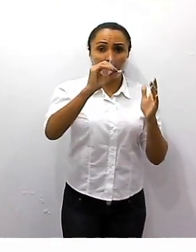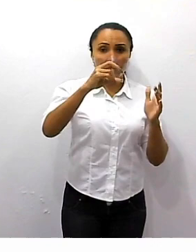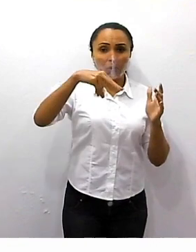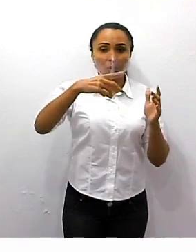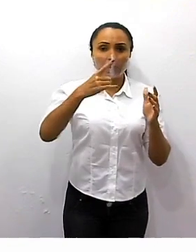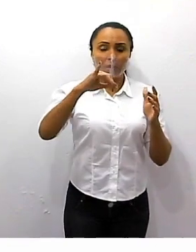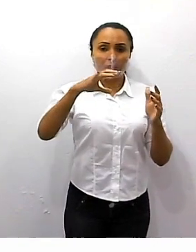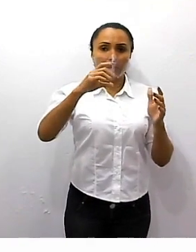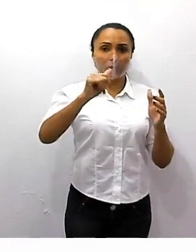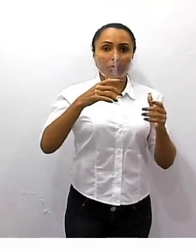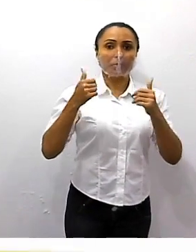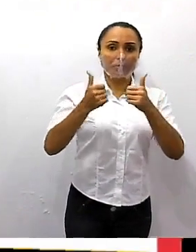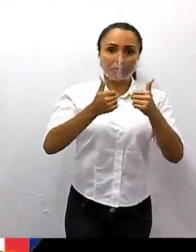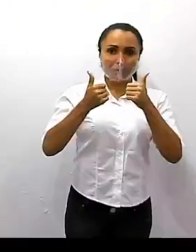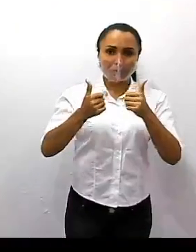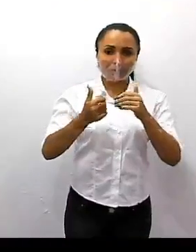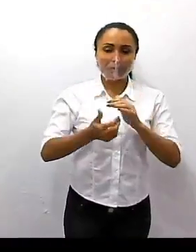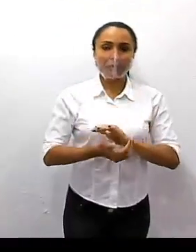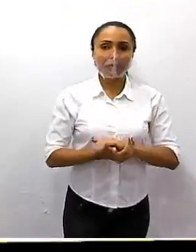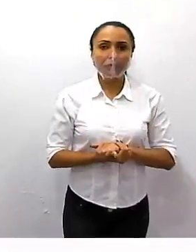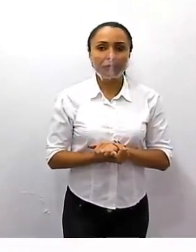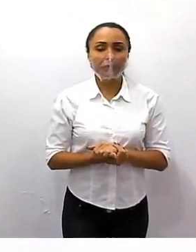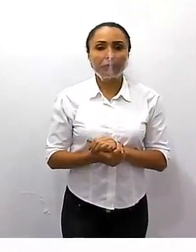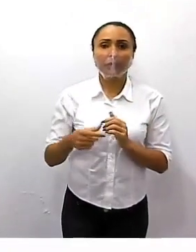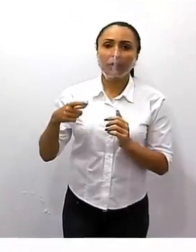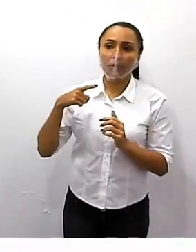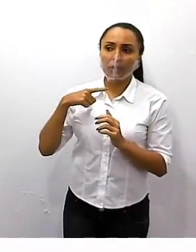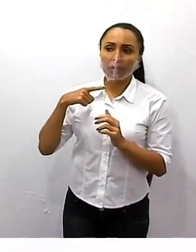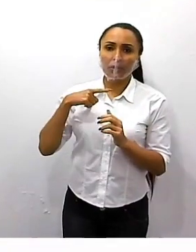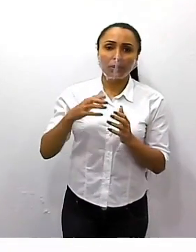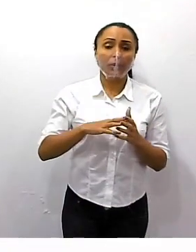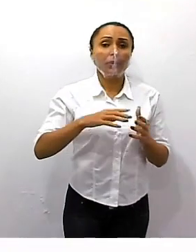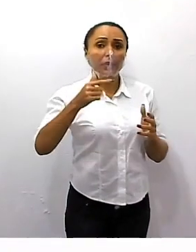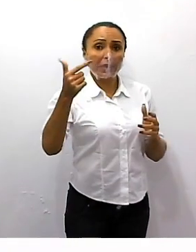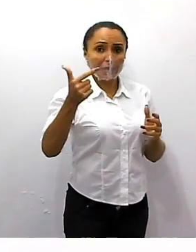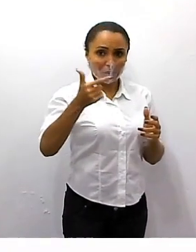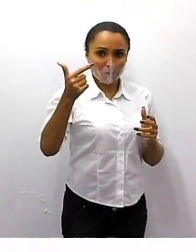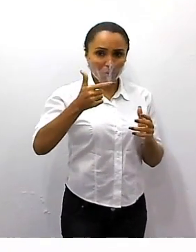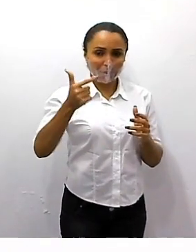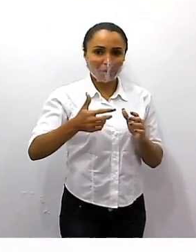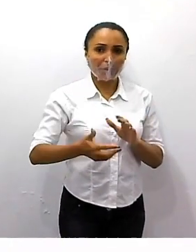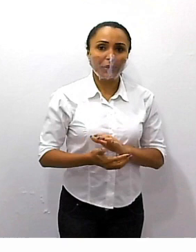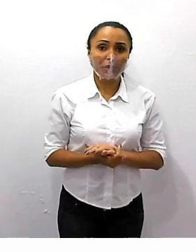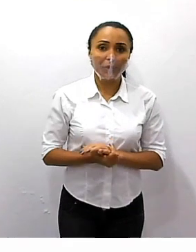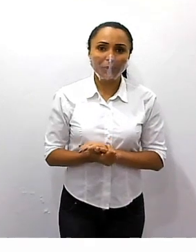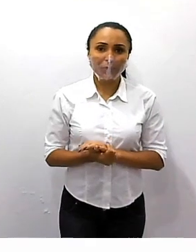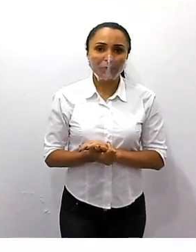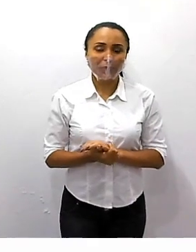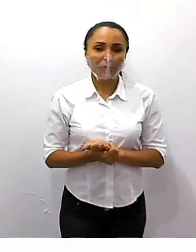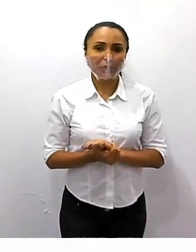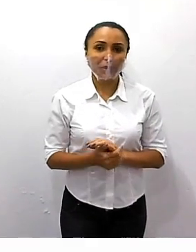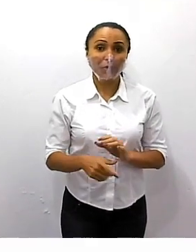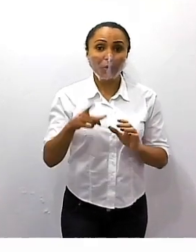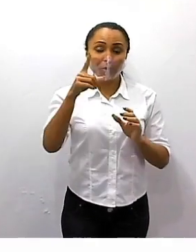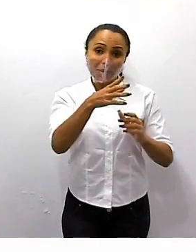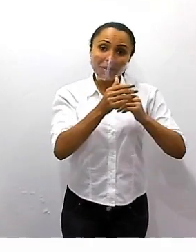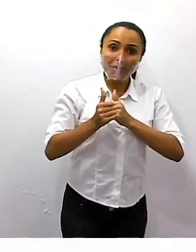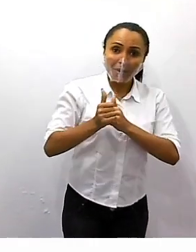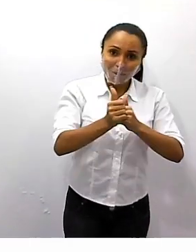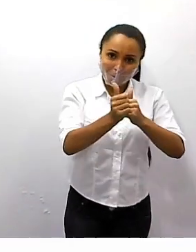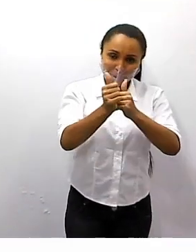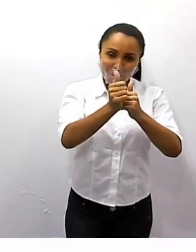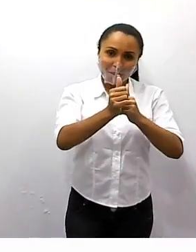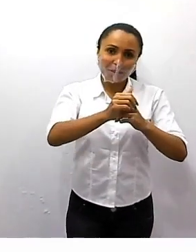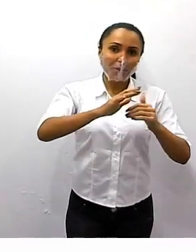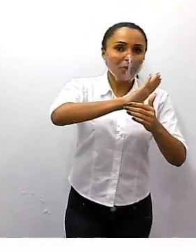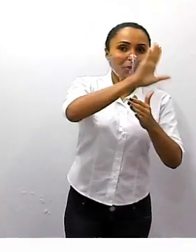condição. Beleza? Tranquilo? Eu tenho aí, ó, a segunda questão, você que está acompanhando